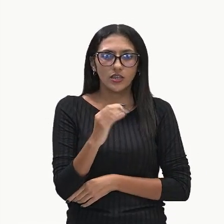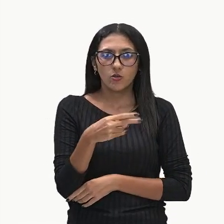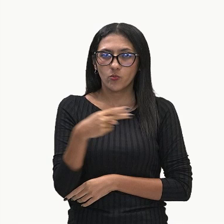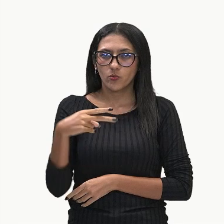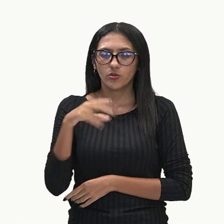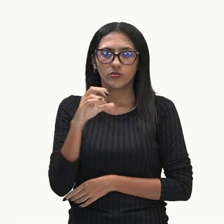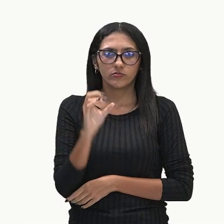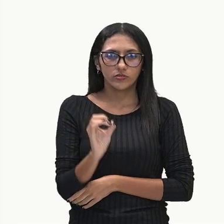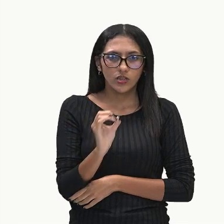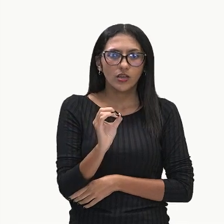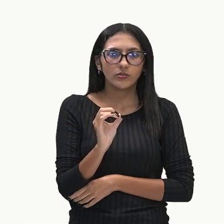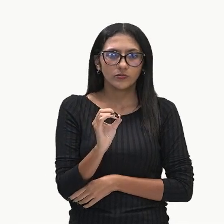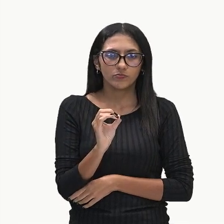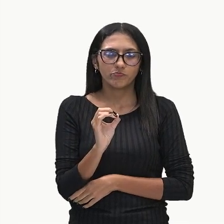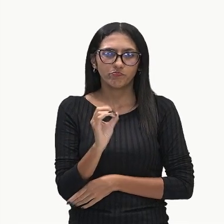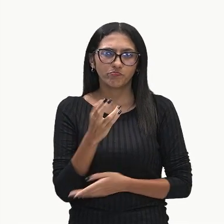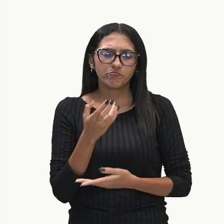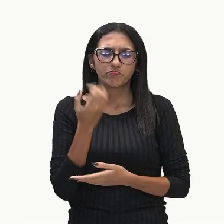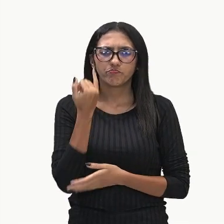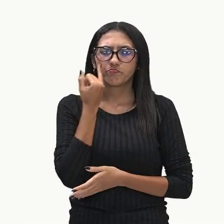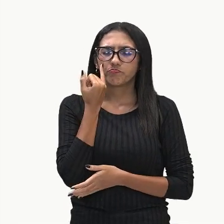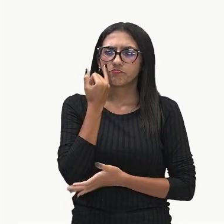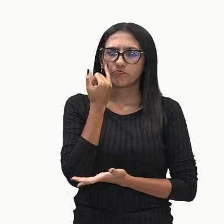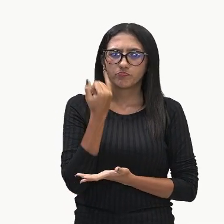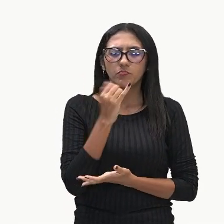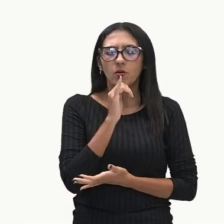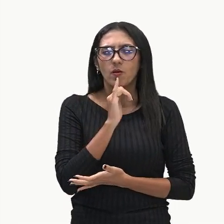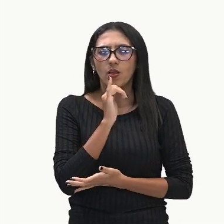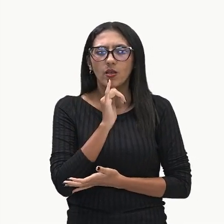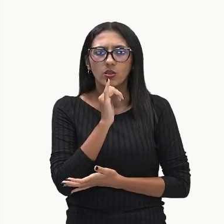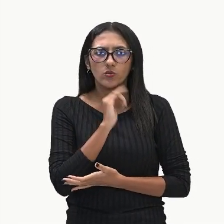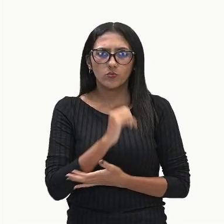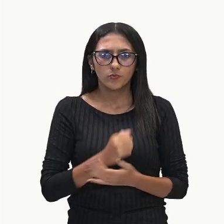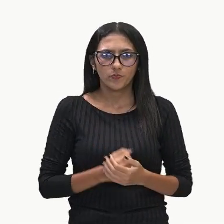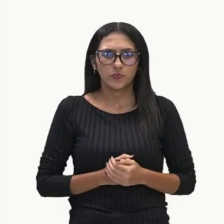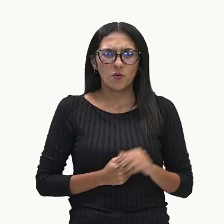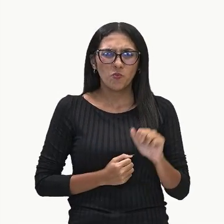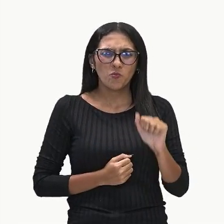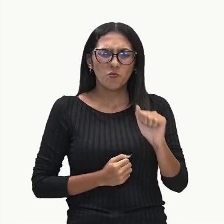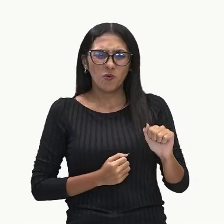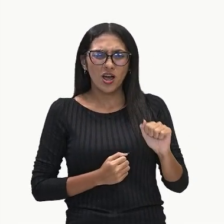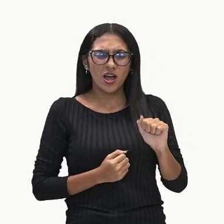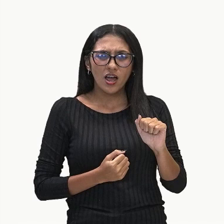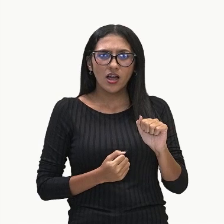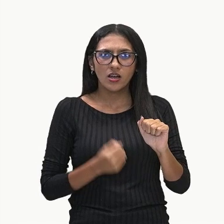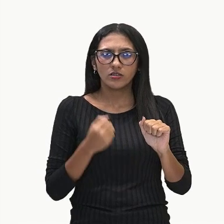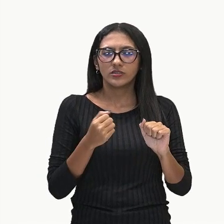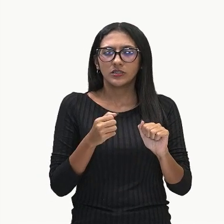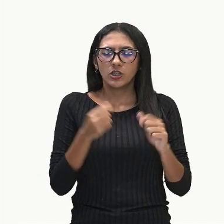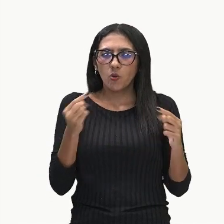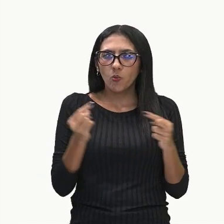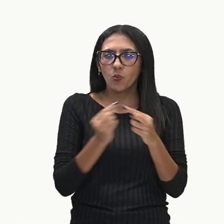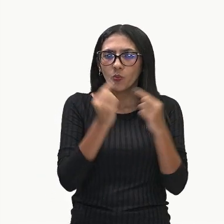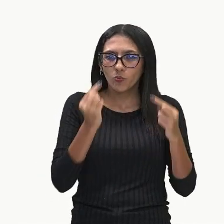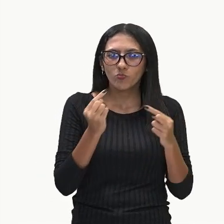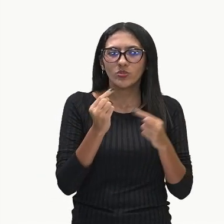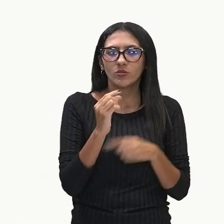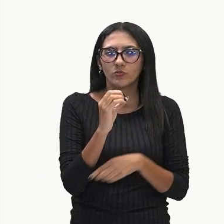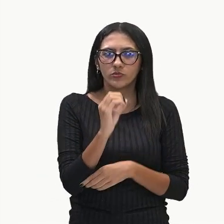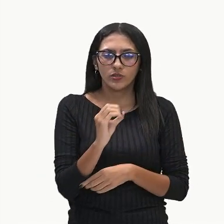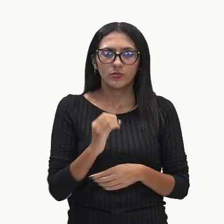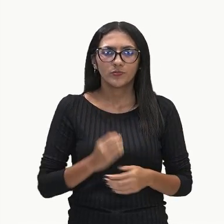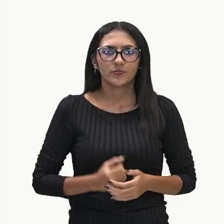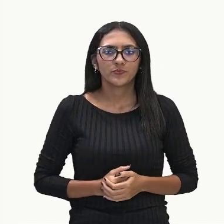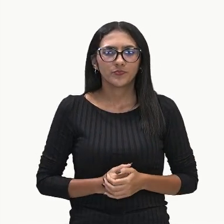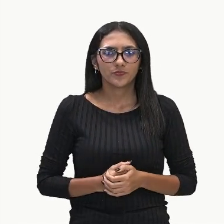e vamos supor que o a vai ser igual a zero, contradizendo aqui, teremos